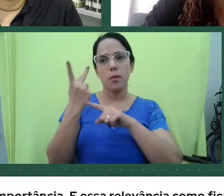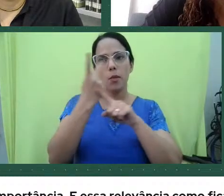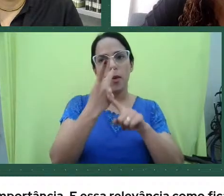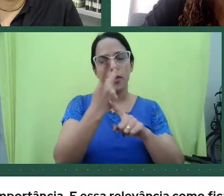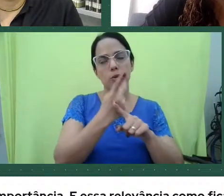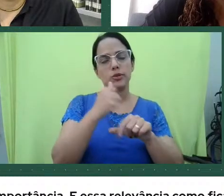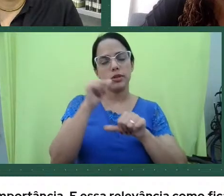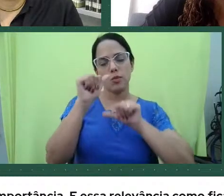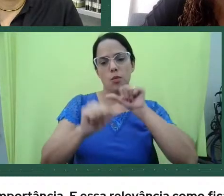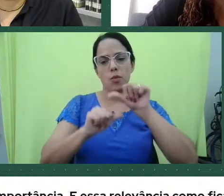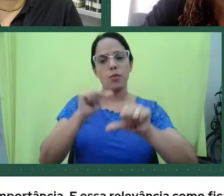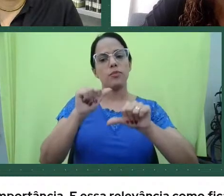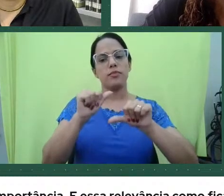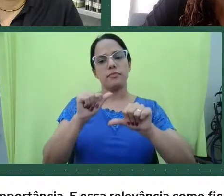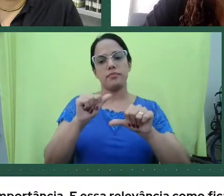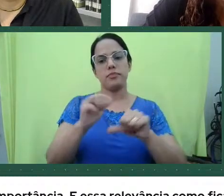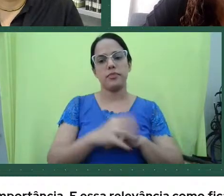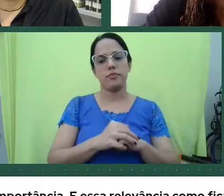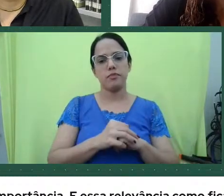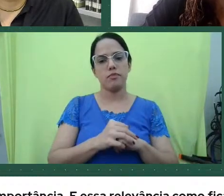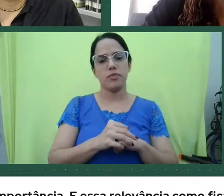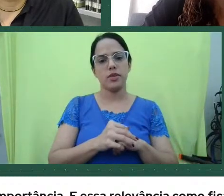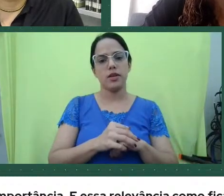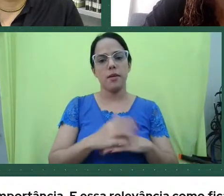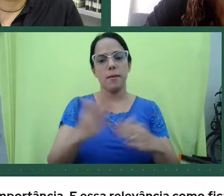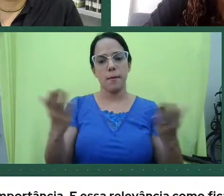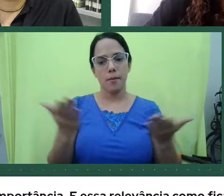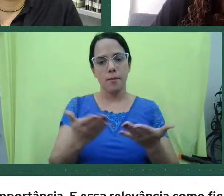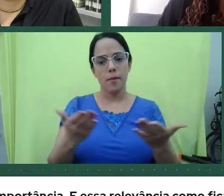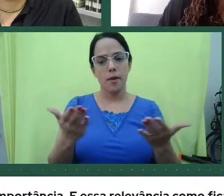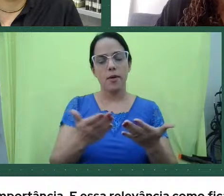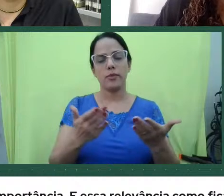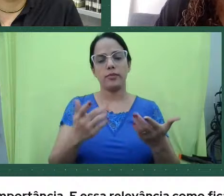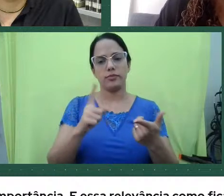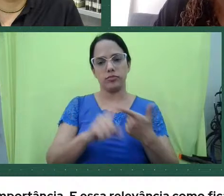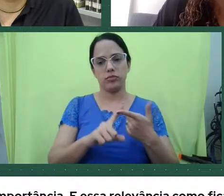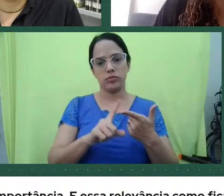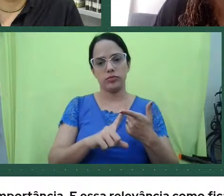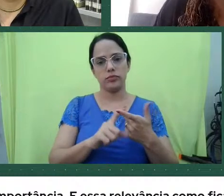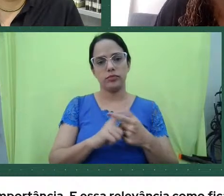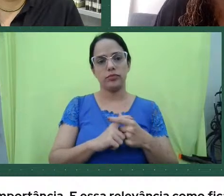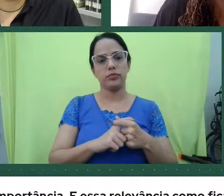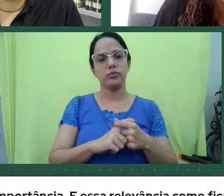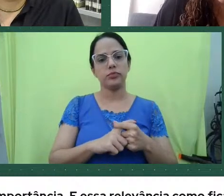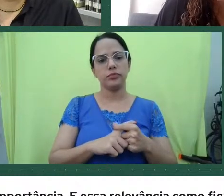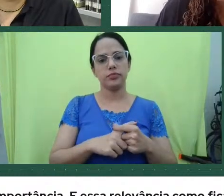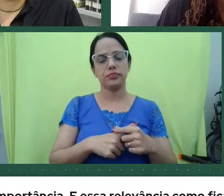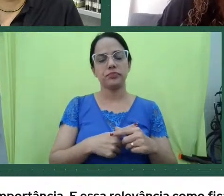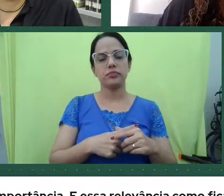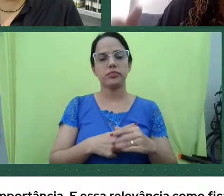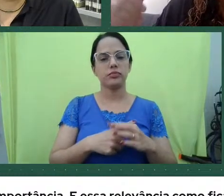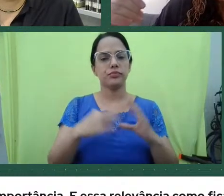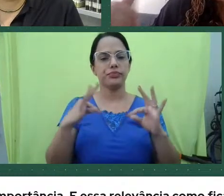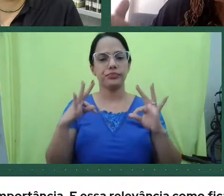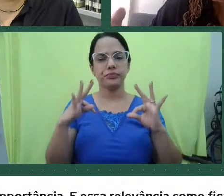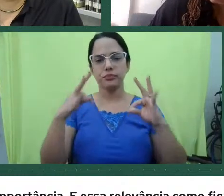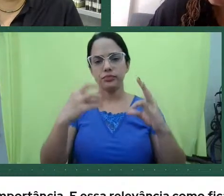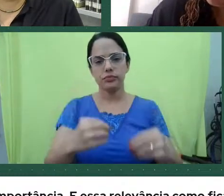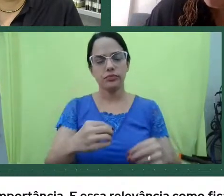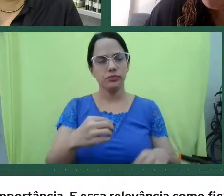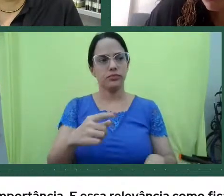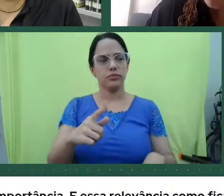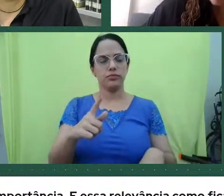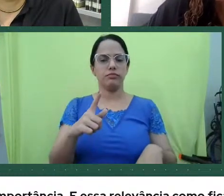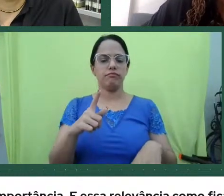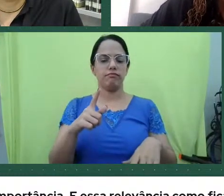mudar o panorama atual para que, em todas as esferas, seja na